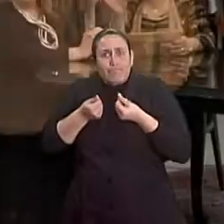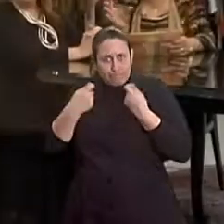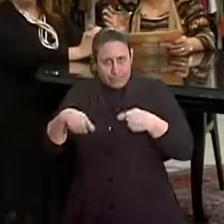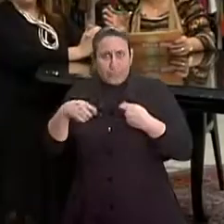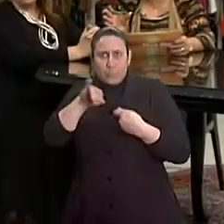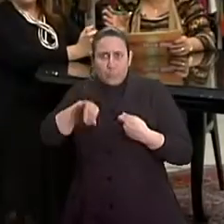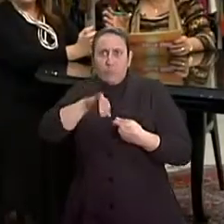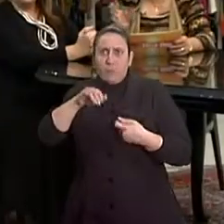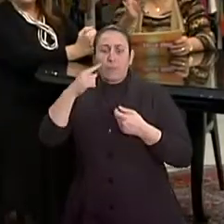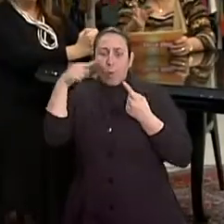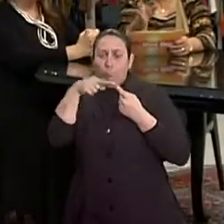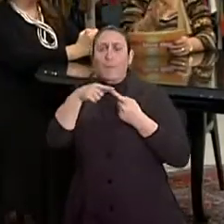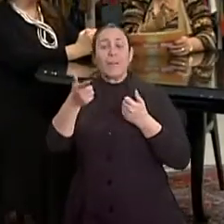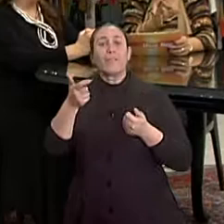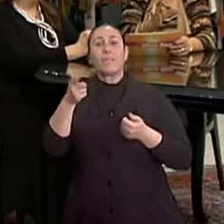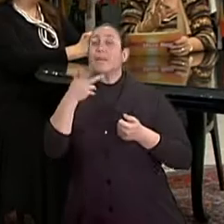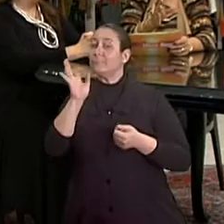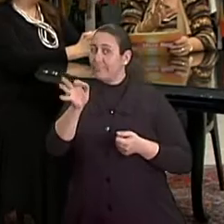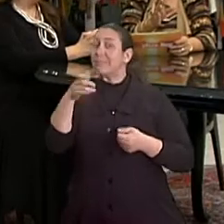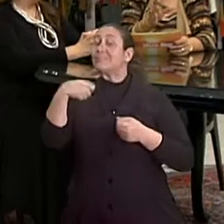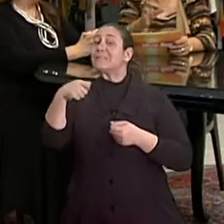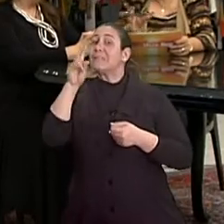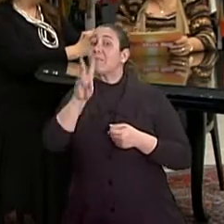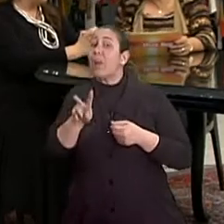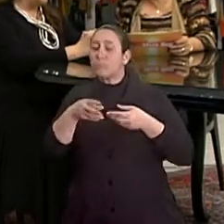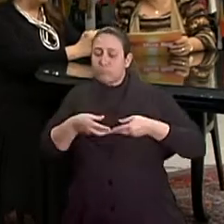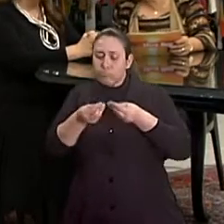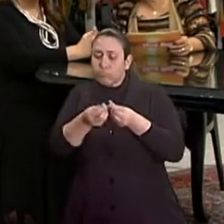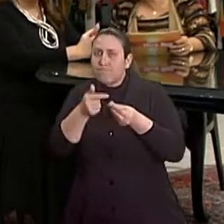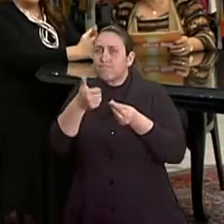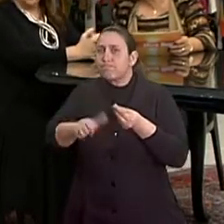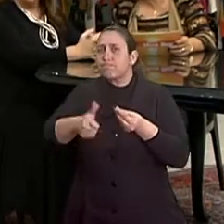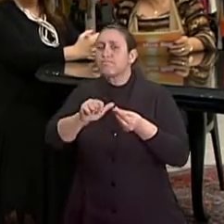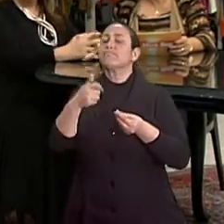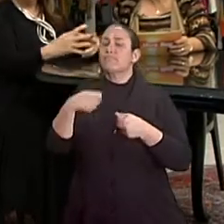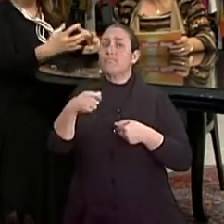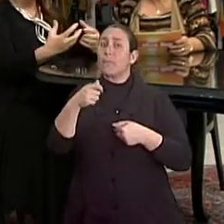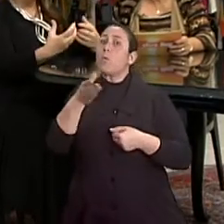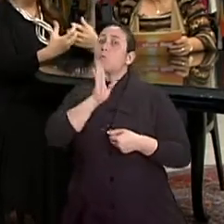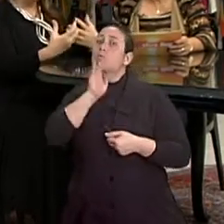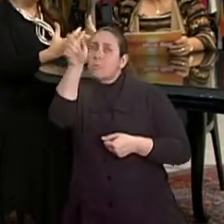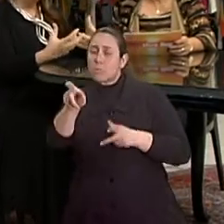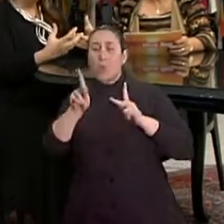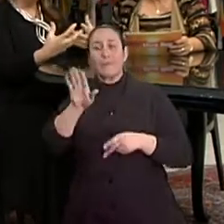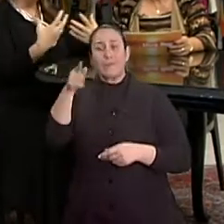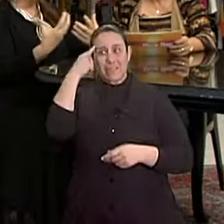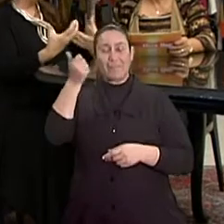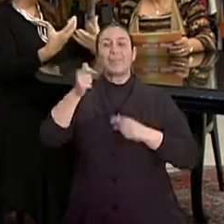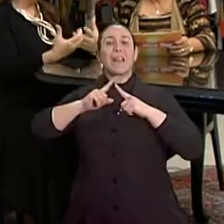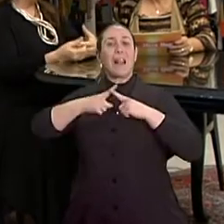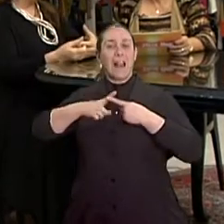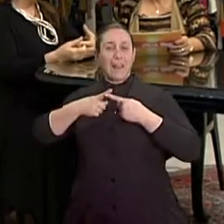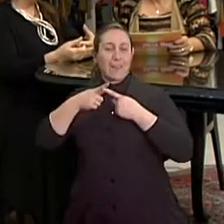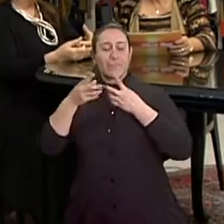não vai ter esse caimento. É. O outro... Precisa ter uma estrutura. E aí precisa conhecimento da estilista. É. Se faz uma lã mole, ela não fica